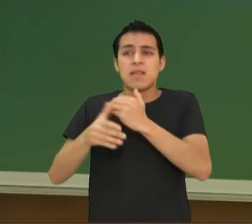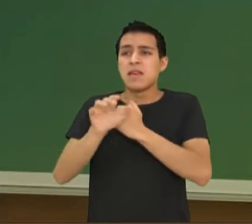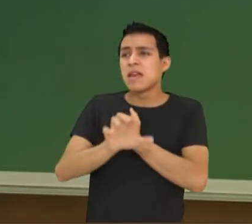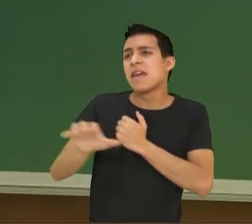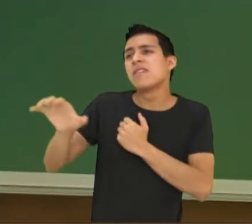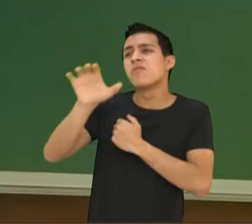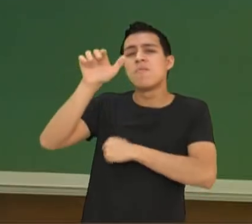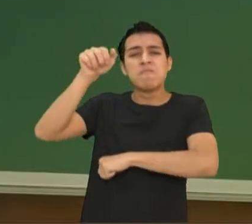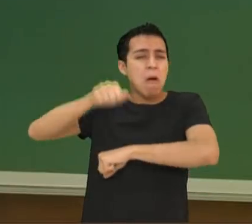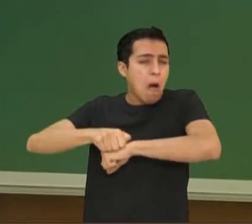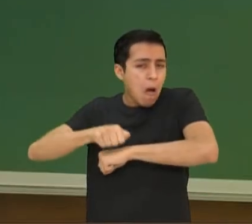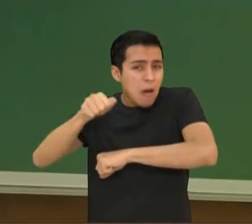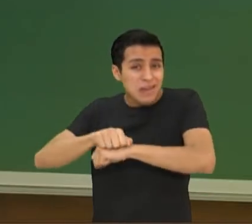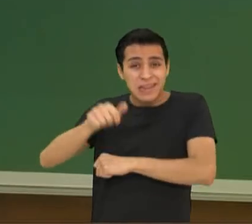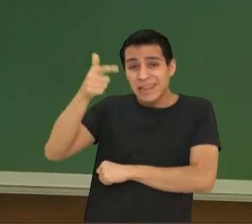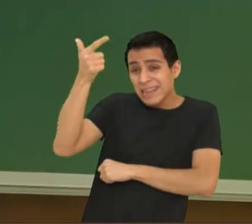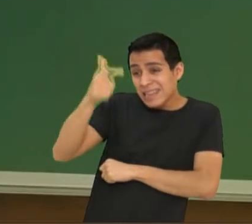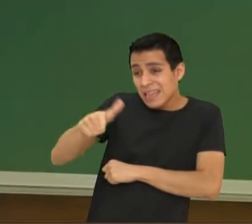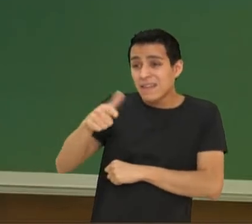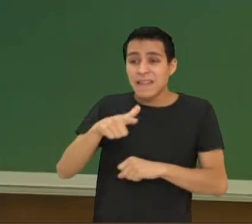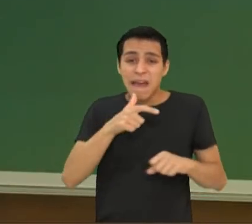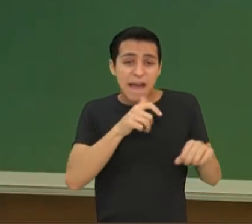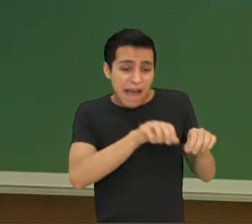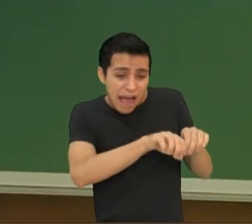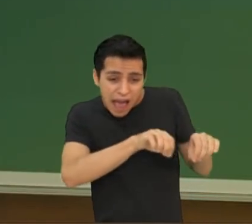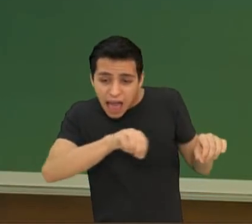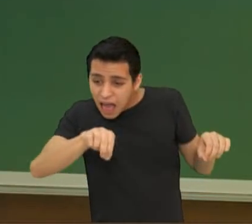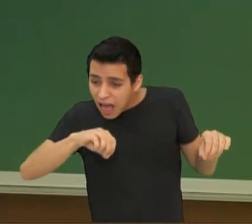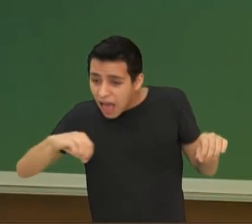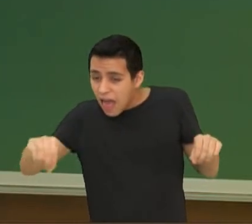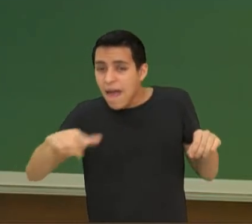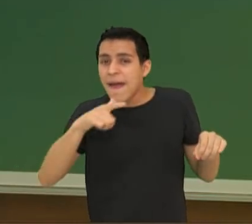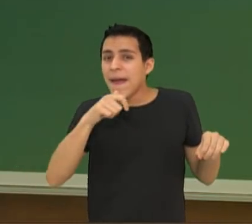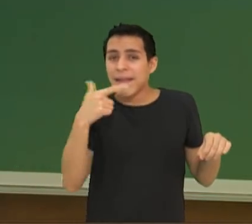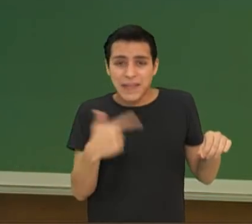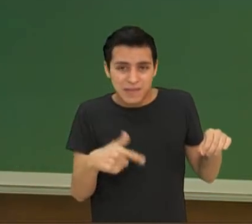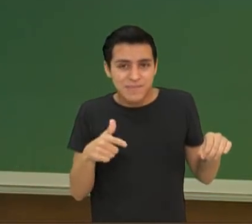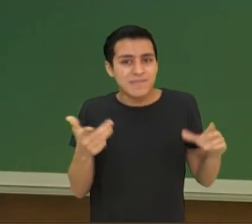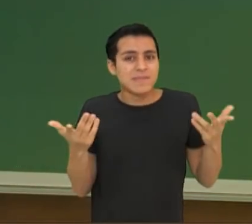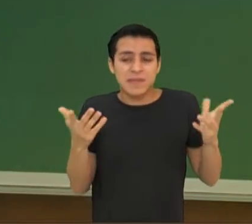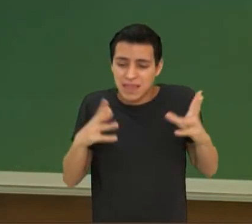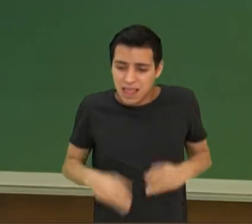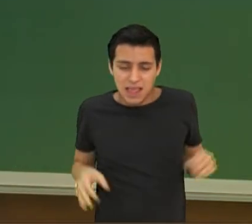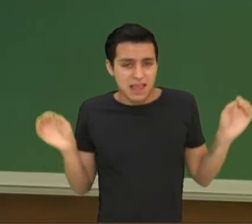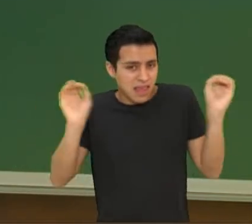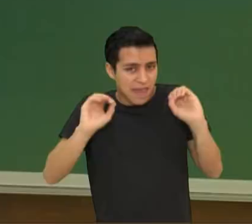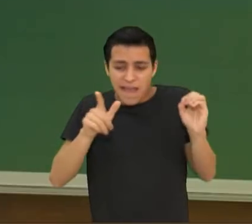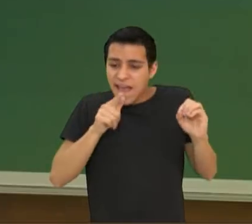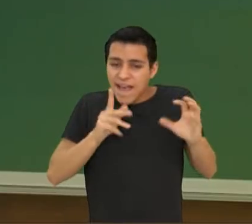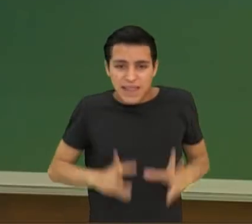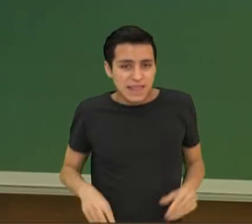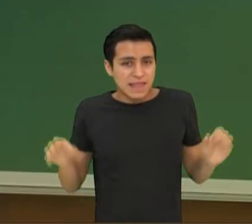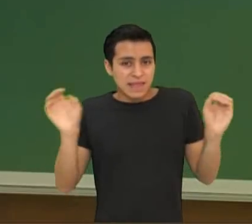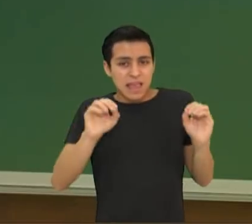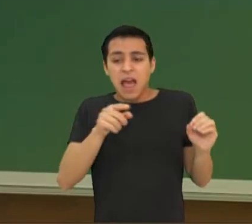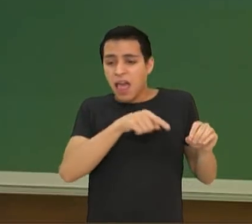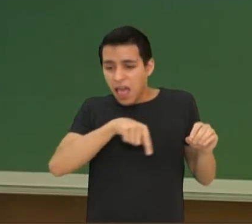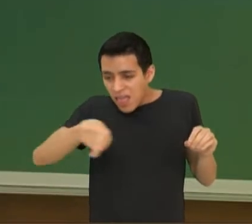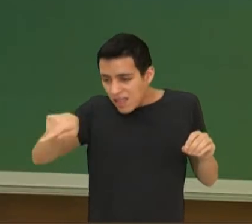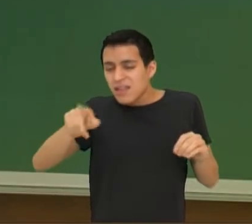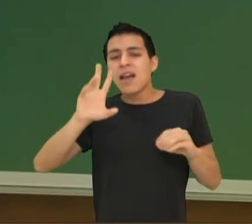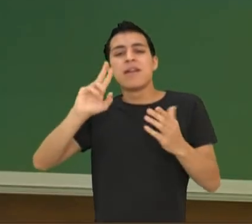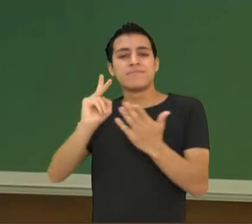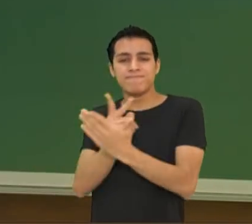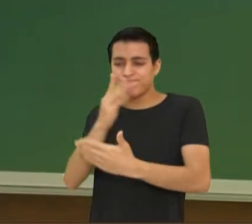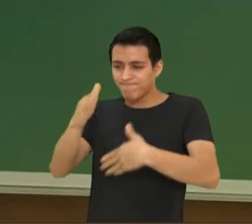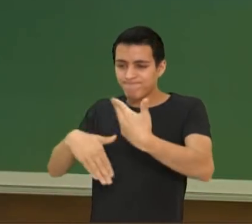muito pobres, que não têm saneamento básico, as pessoas não recebem água tratada em casa e